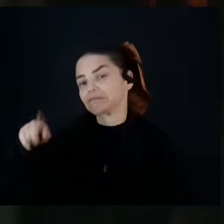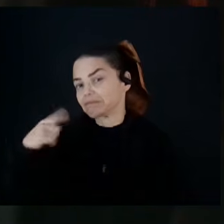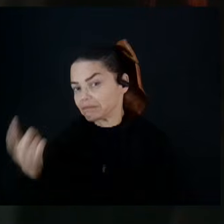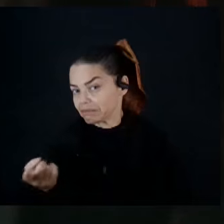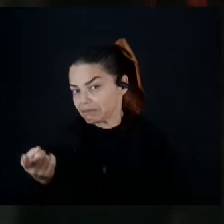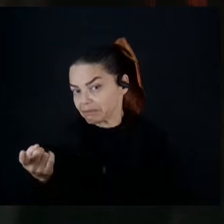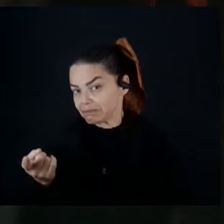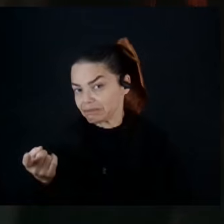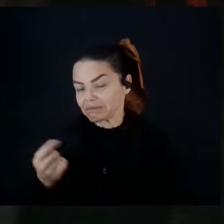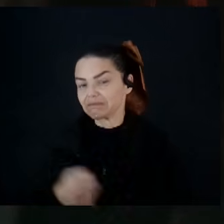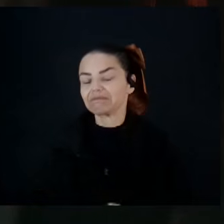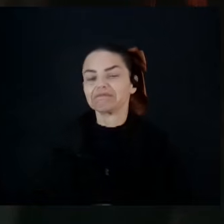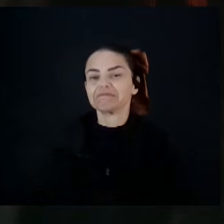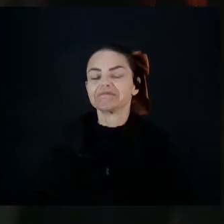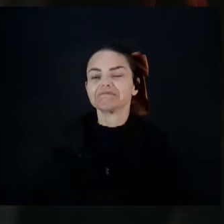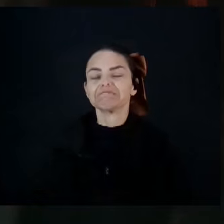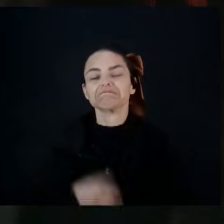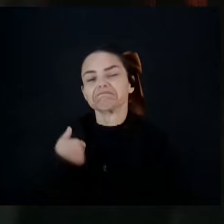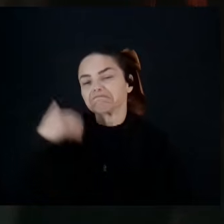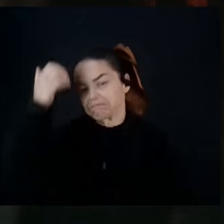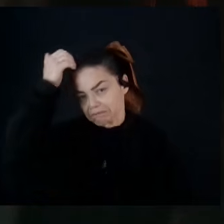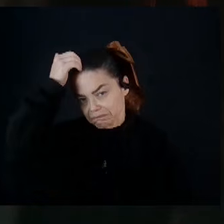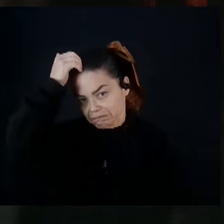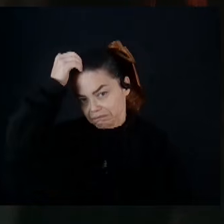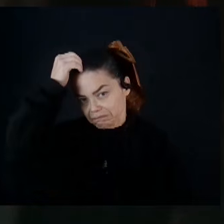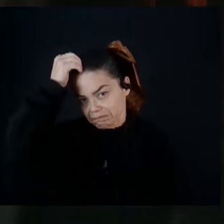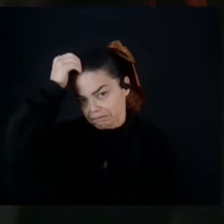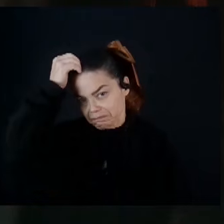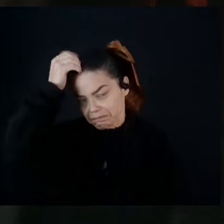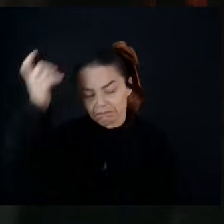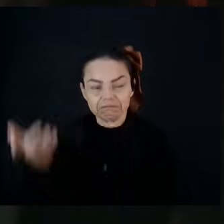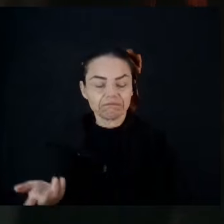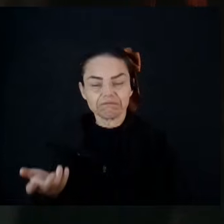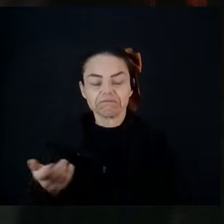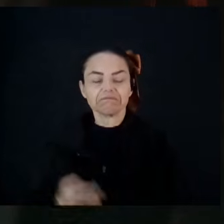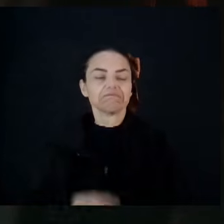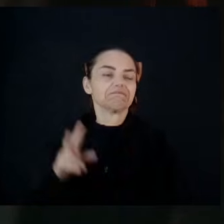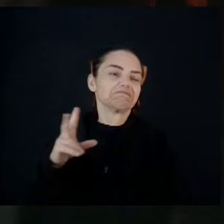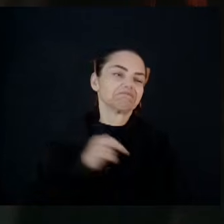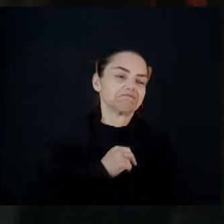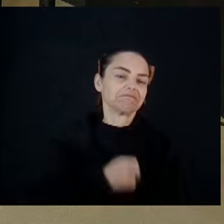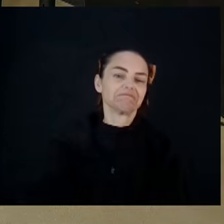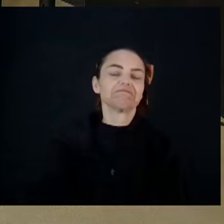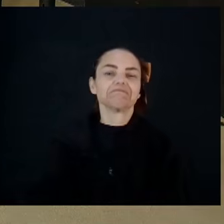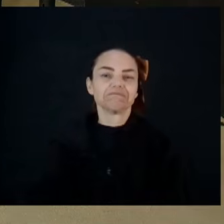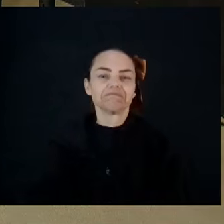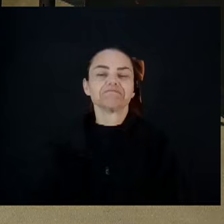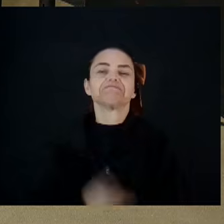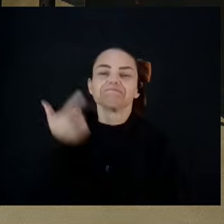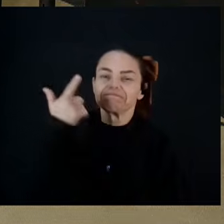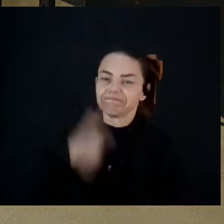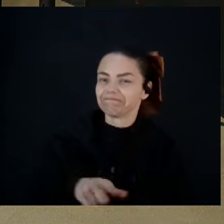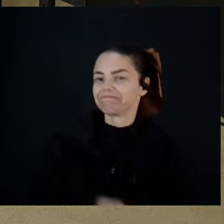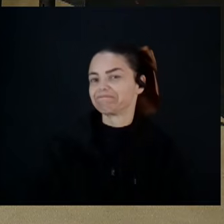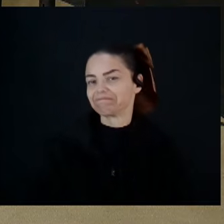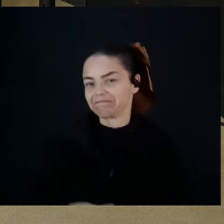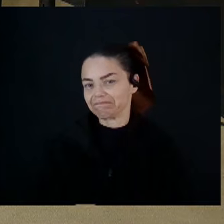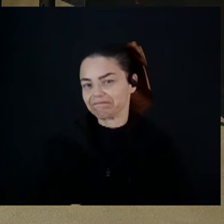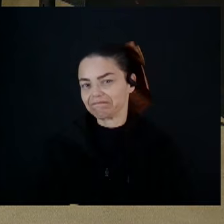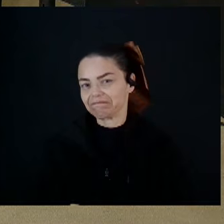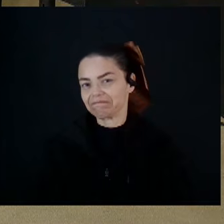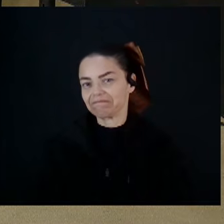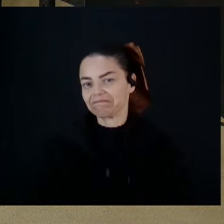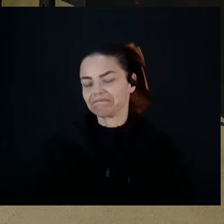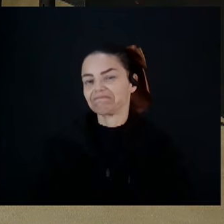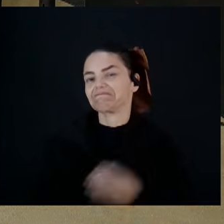ação sentem culpa quando cai a chave, fala, poxa vida, eu fiz isso de novo, né? Então, como é que a gente